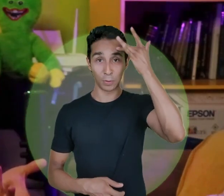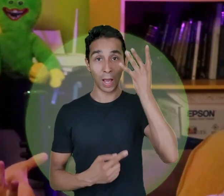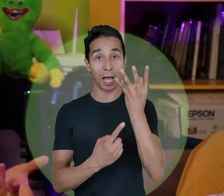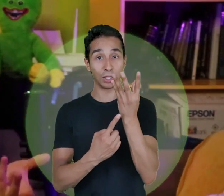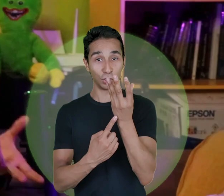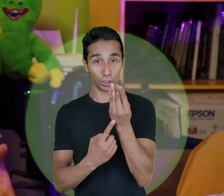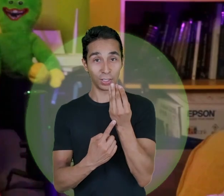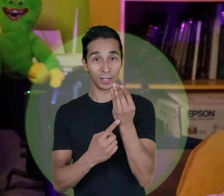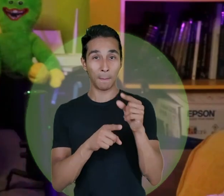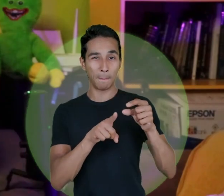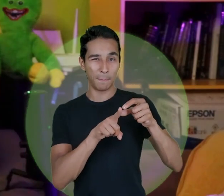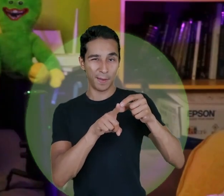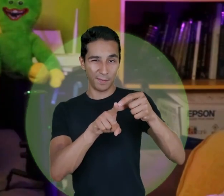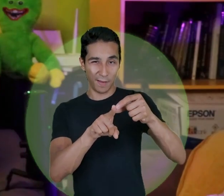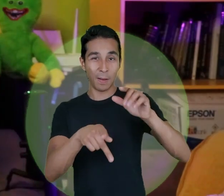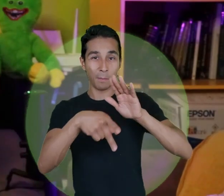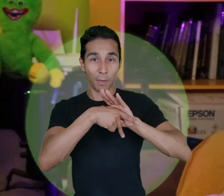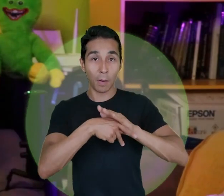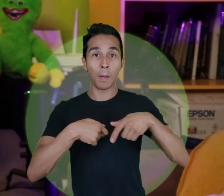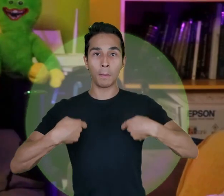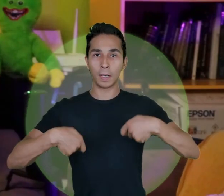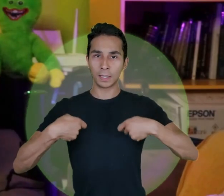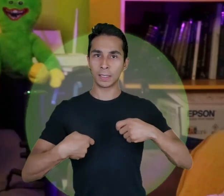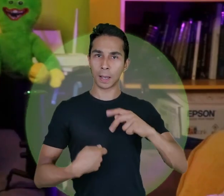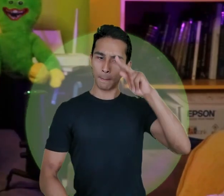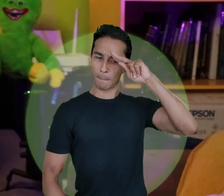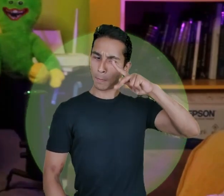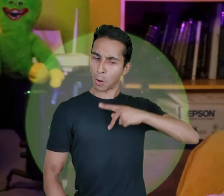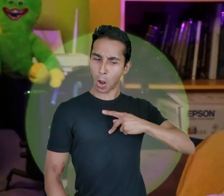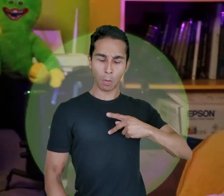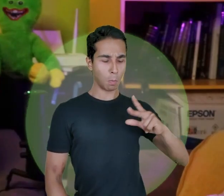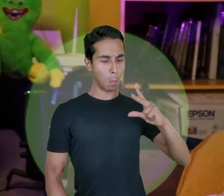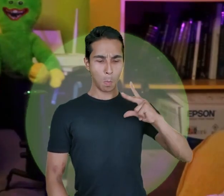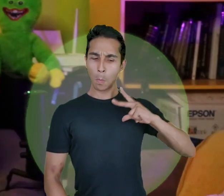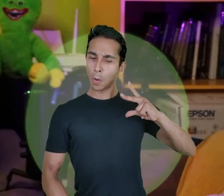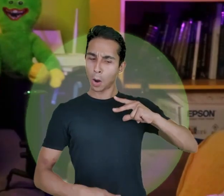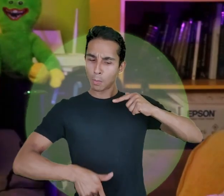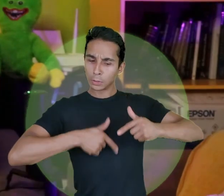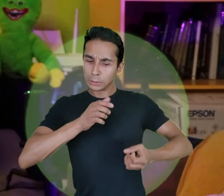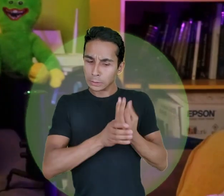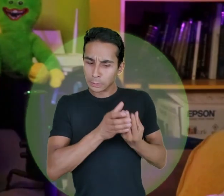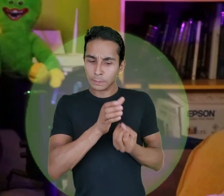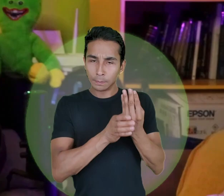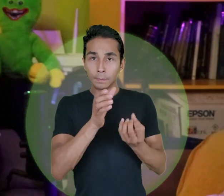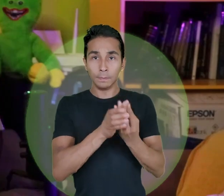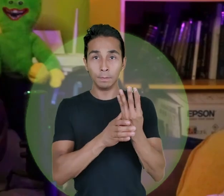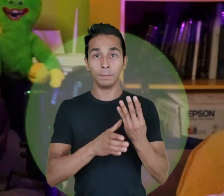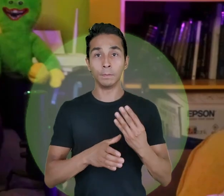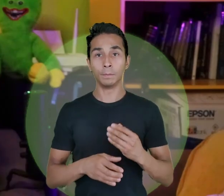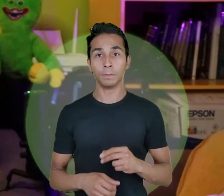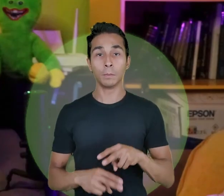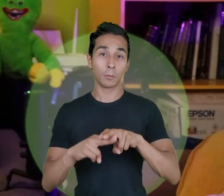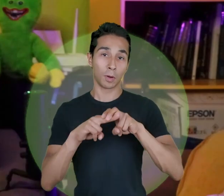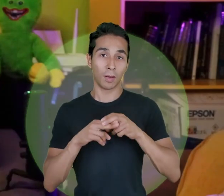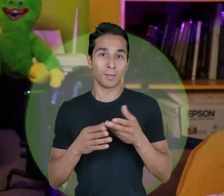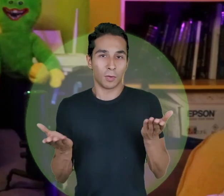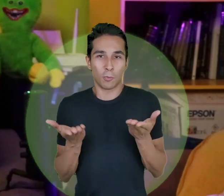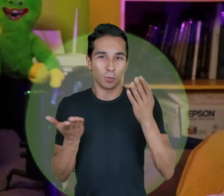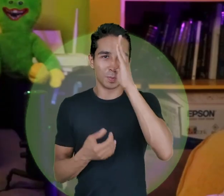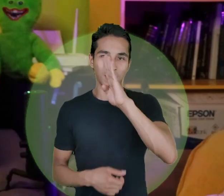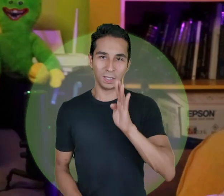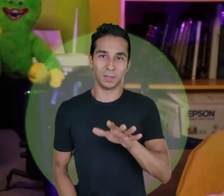principalmente periférico, precisa ser produtor de si mesmo. E muitas vezes, pela nossa realidade, pelo nosso contexto, a